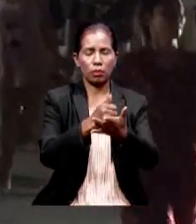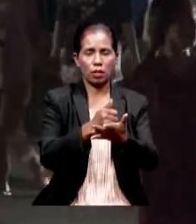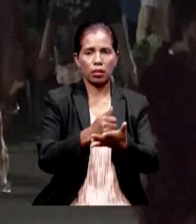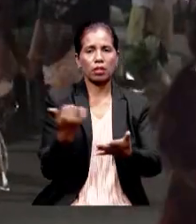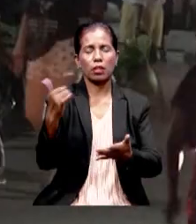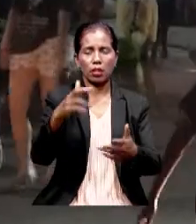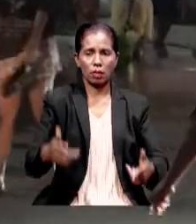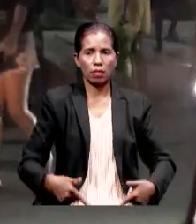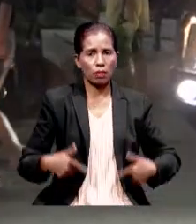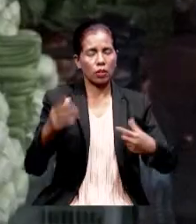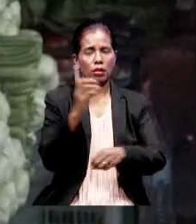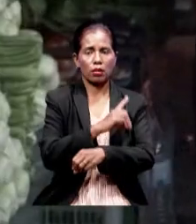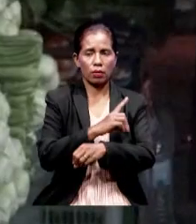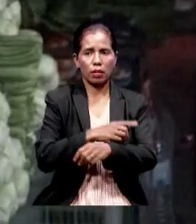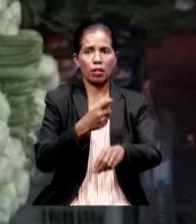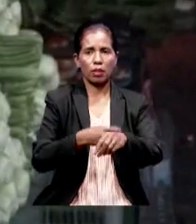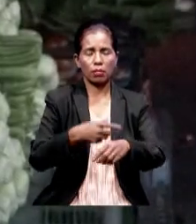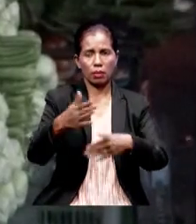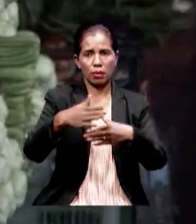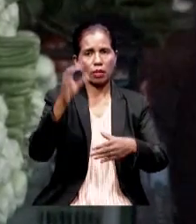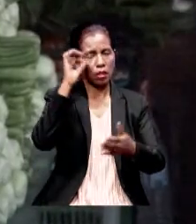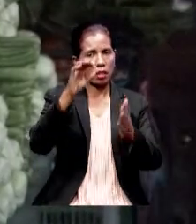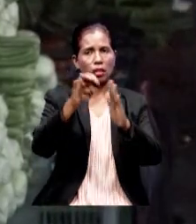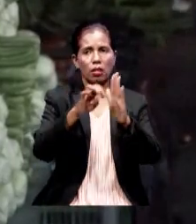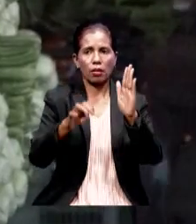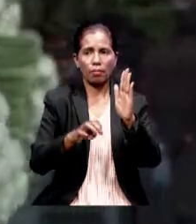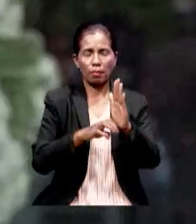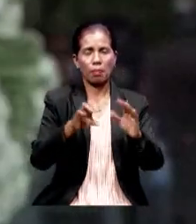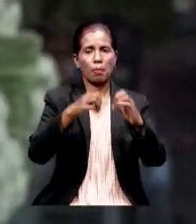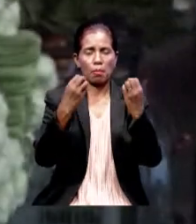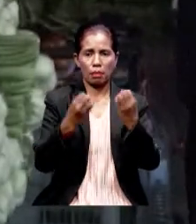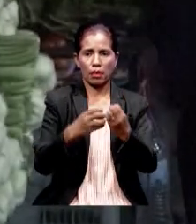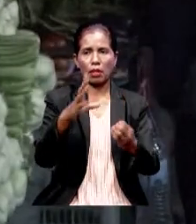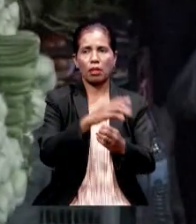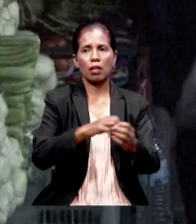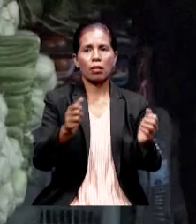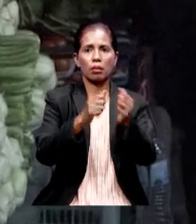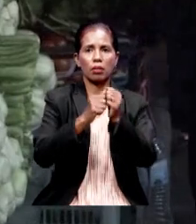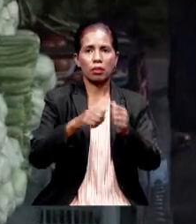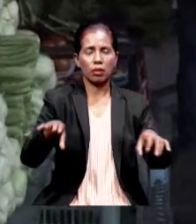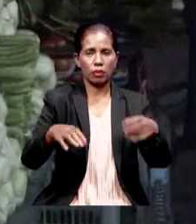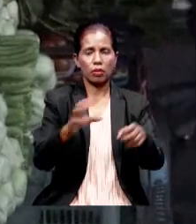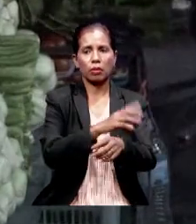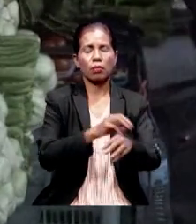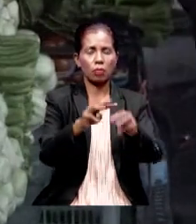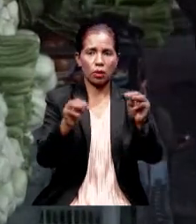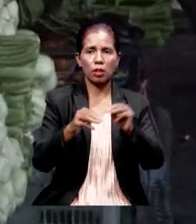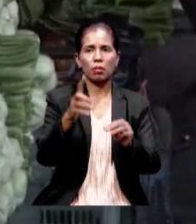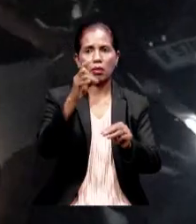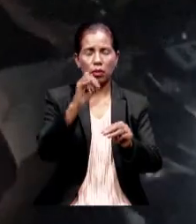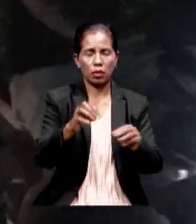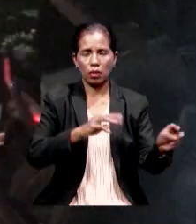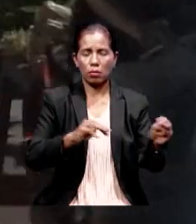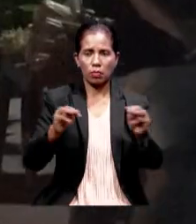loro-loro. Também é em tempo badak, secretário de Estado toponomia na organização urbana, hamuto com serviço gestão município Dili, se